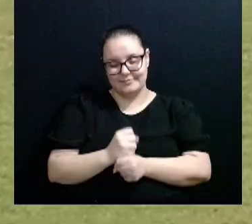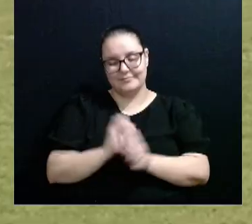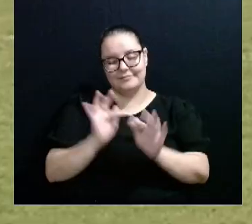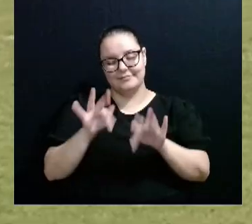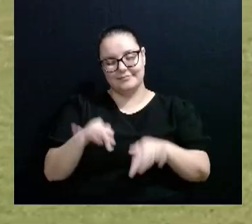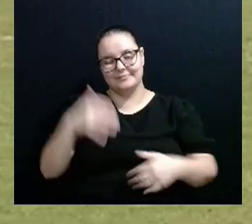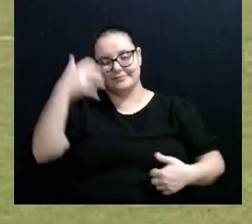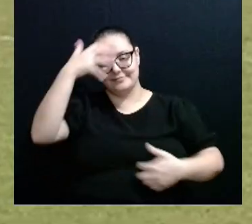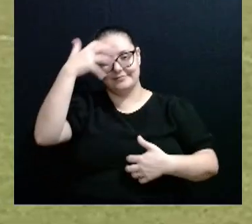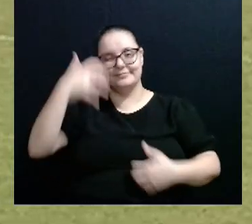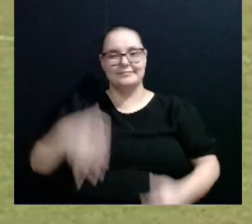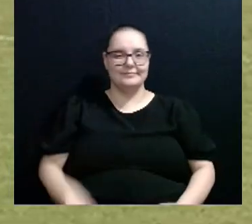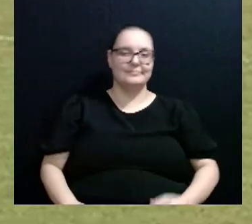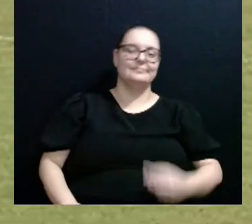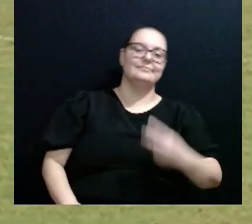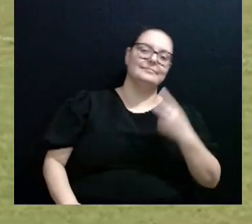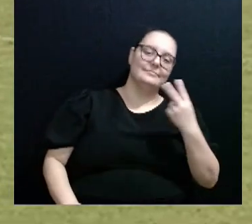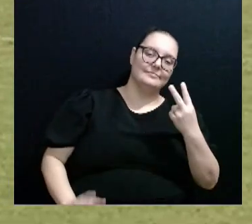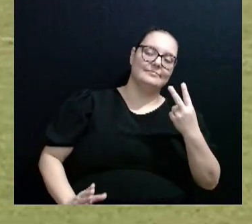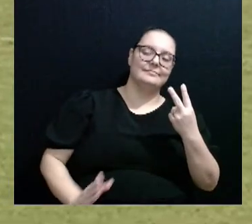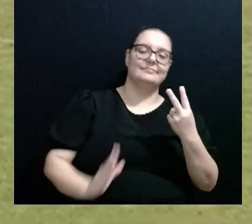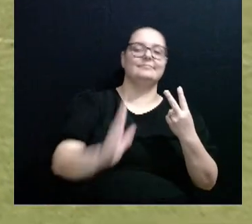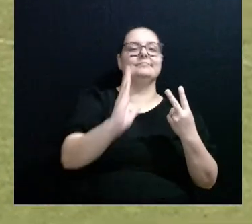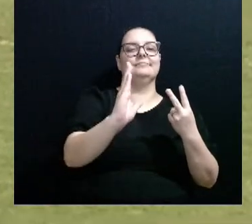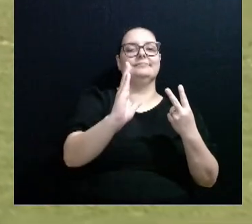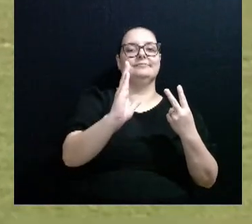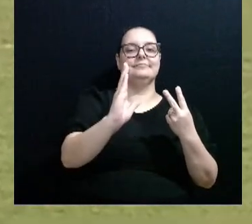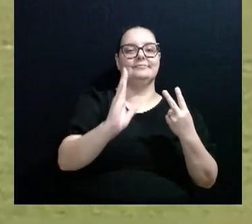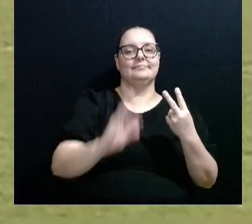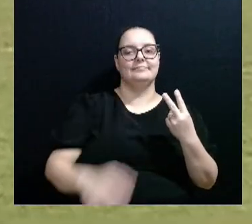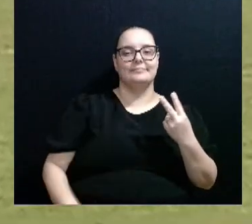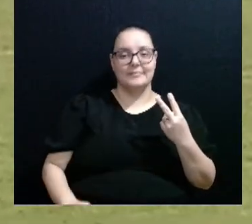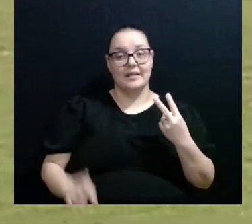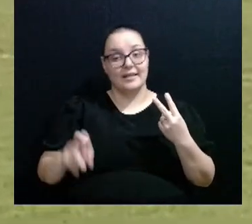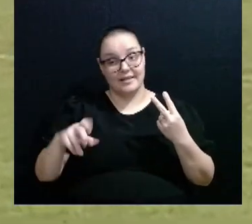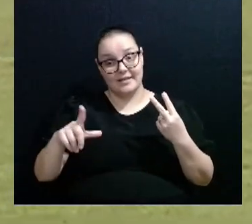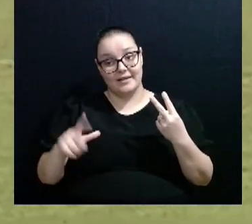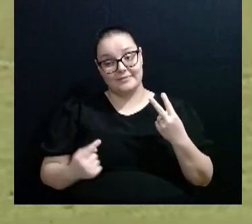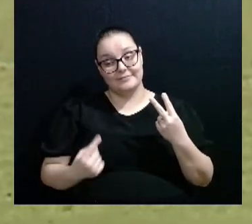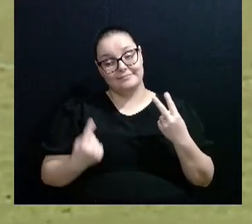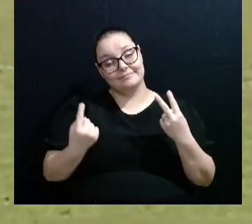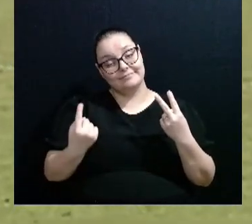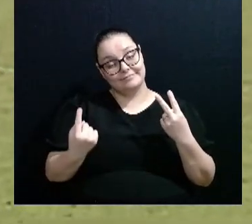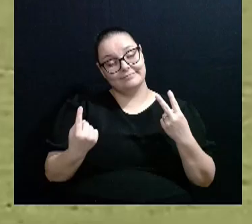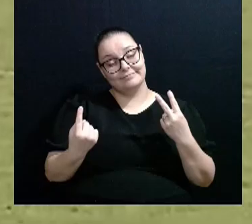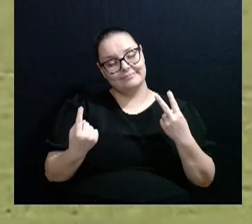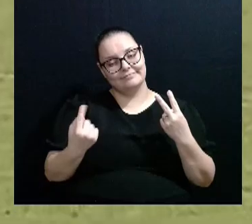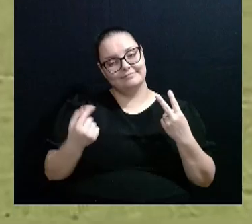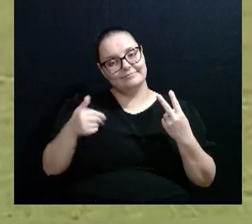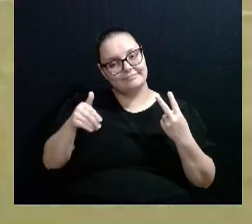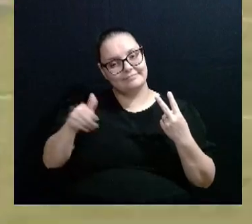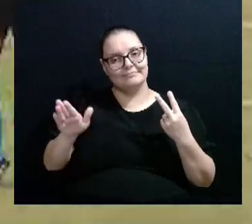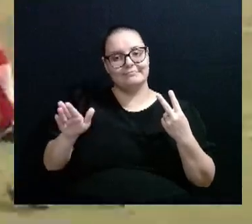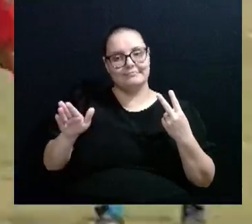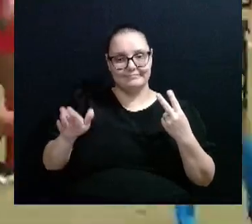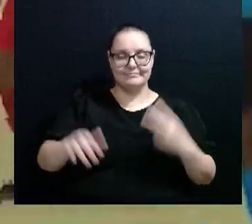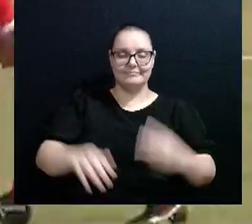Preta classificada em primeiro 2, Real de Roraima eliminado 1.